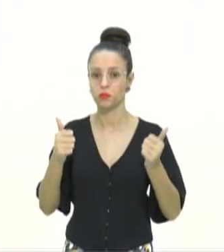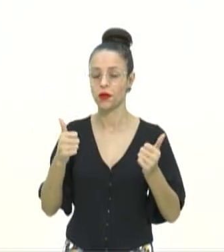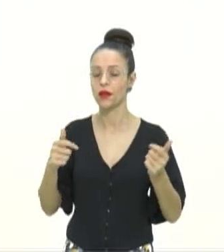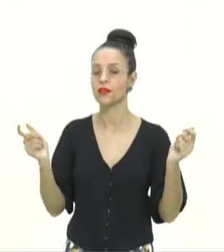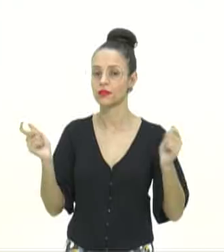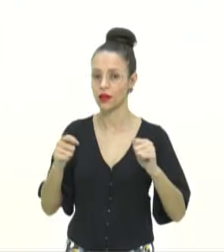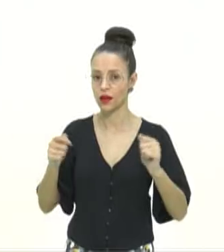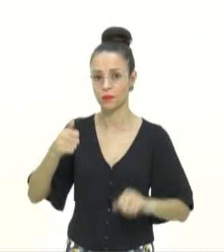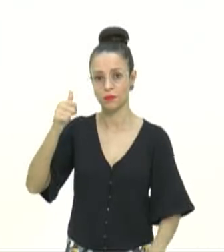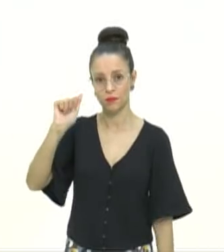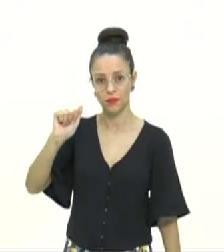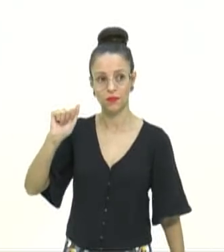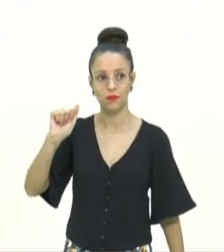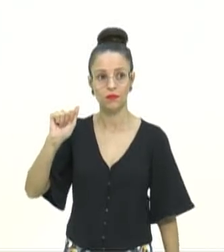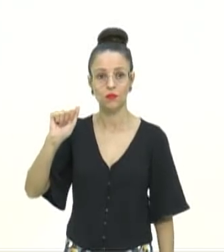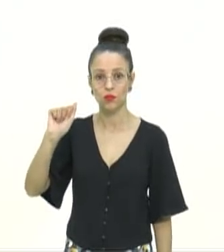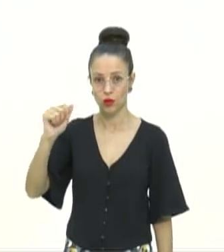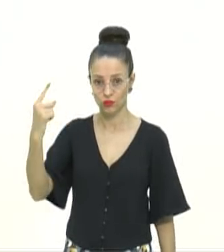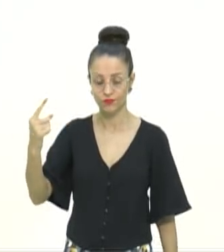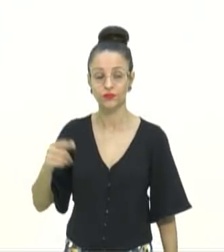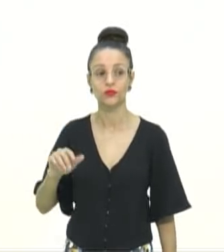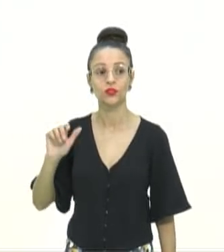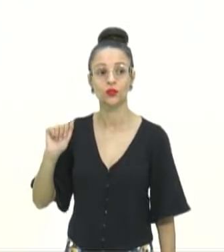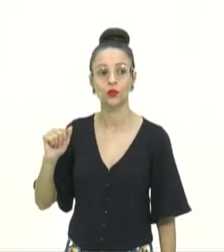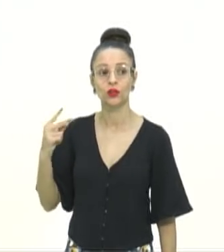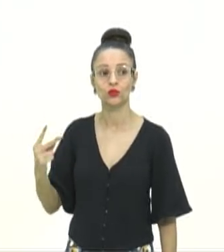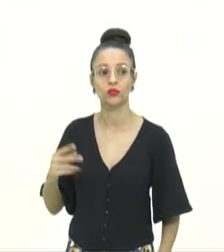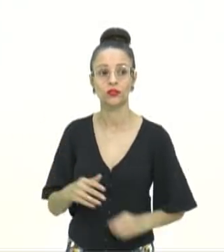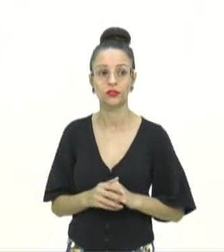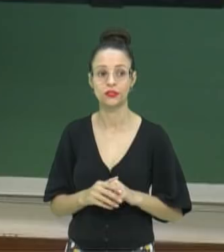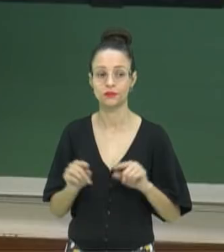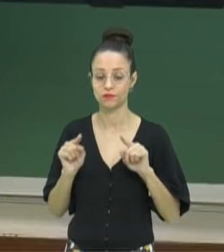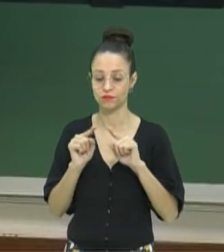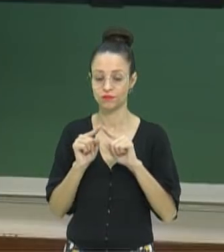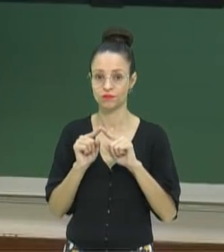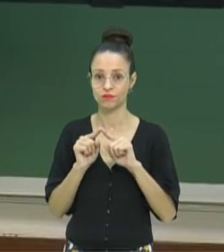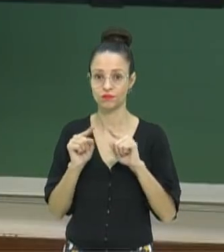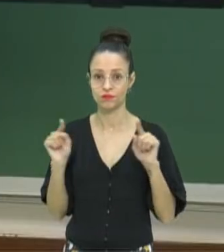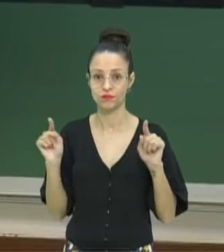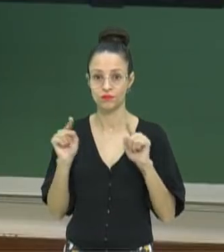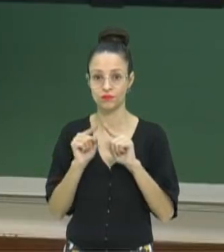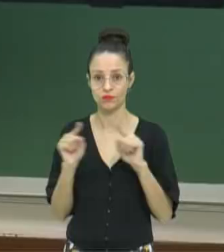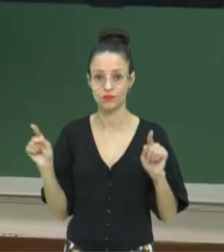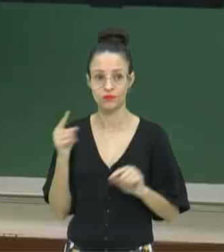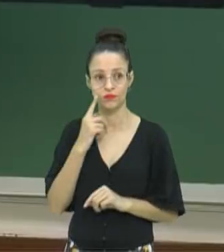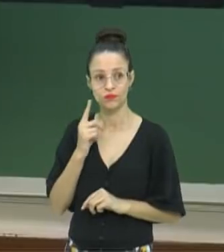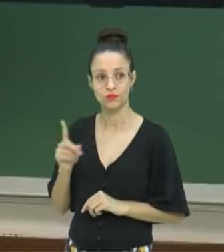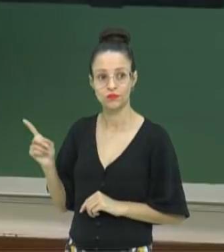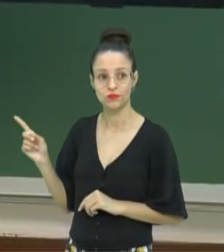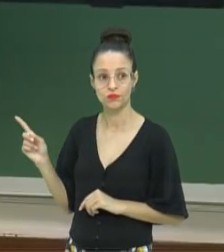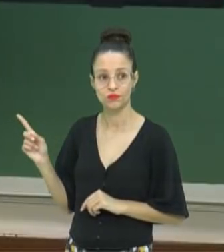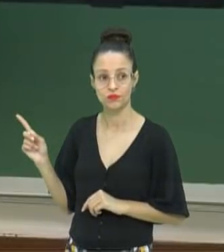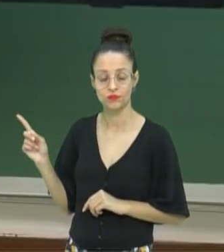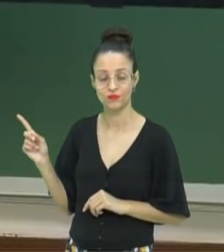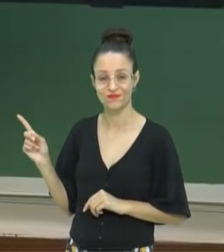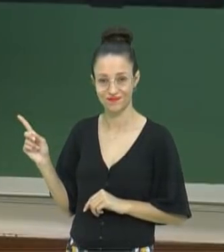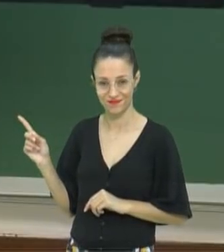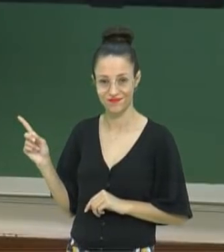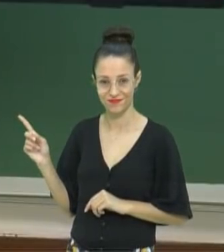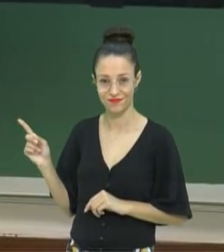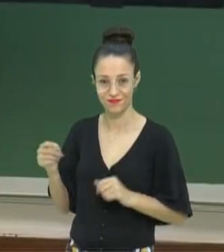área do trapézio 1. E do trapézio 2? Base maior é essa medida aqui de cima, ó, que está marcada aqui